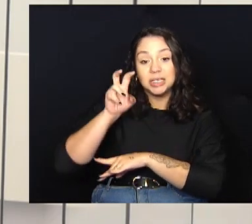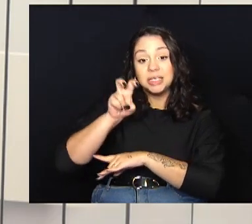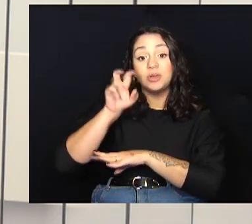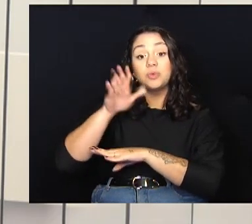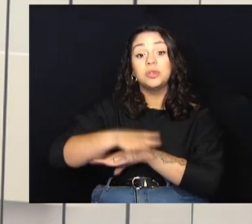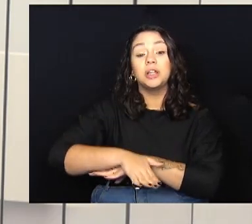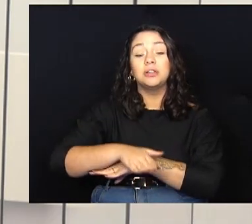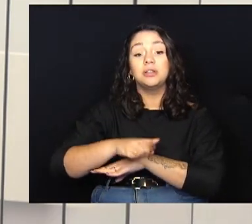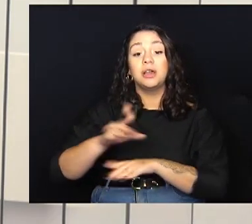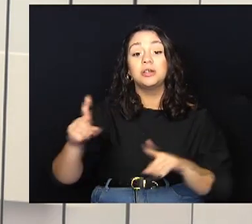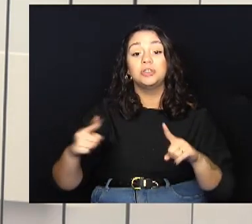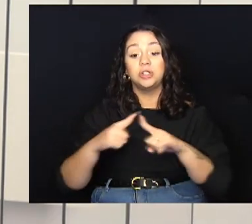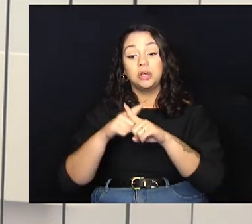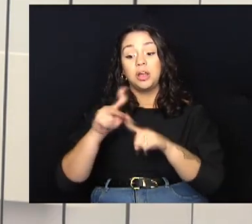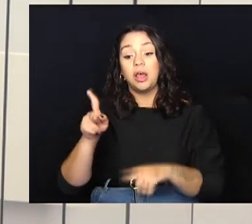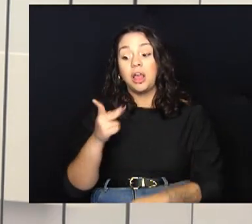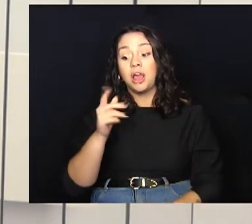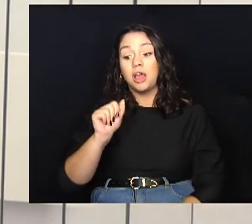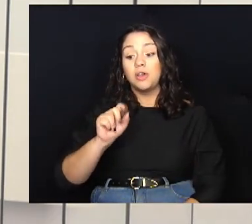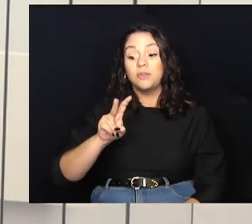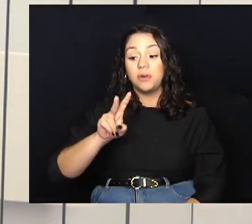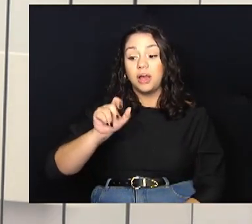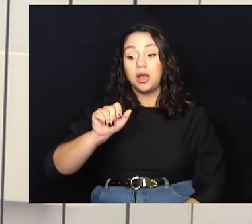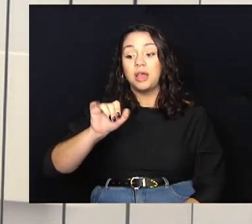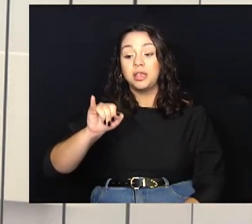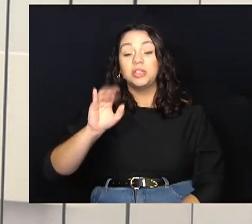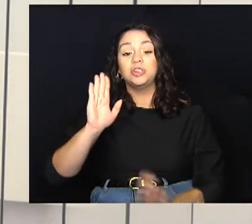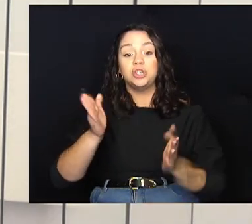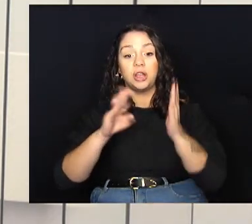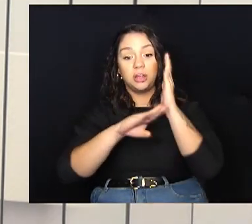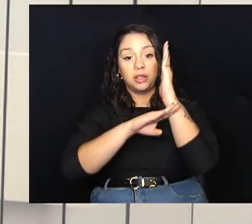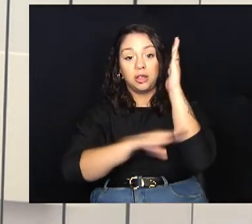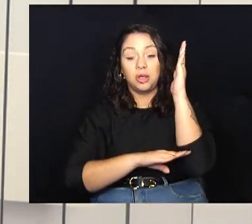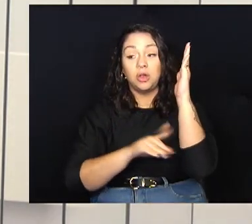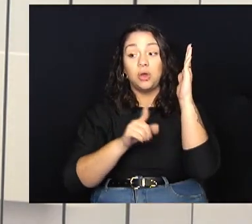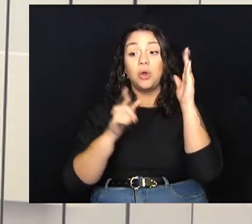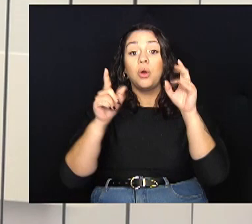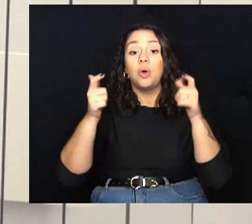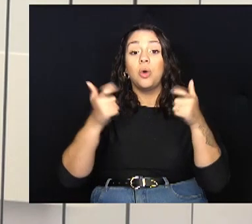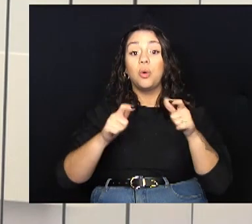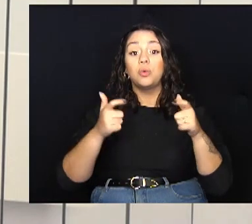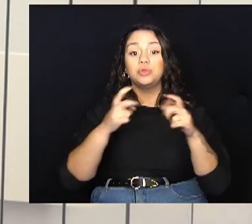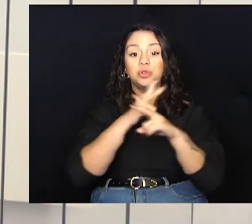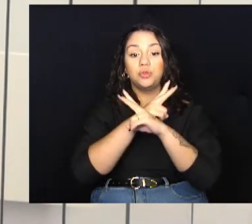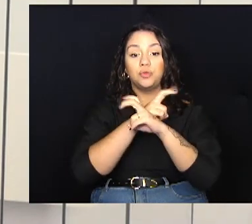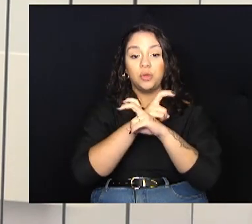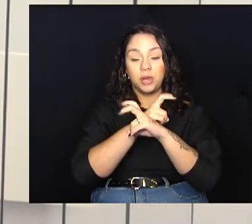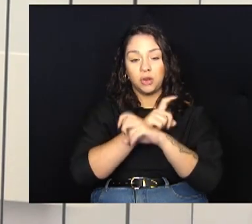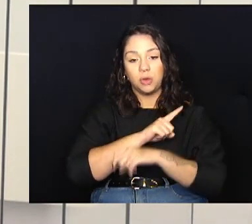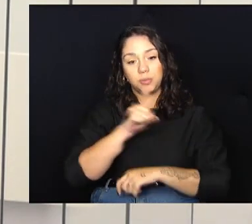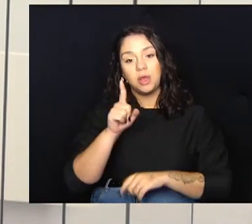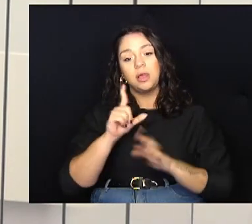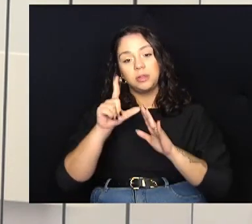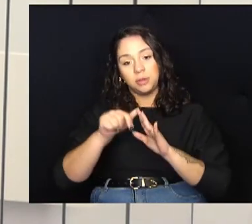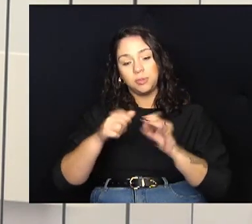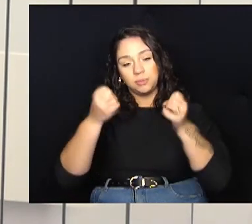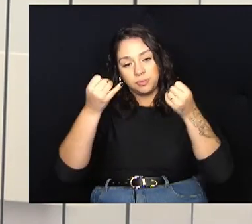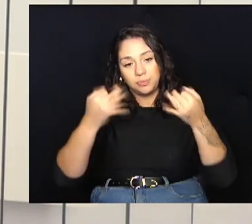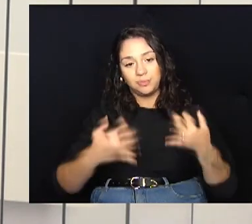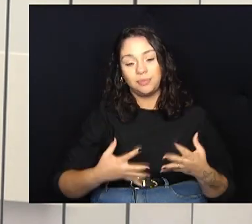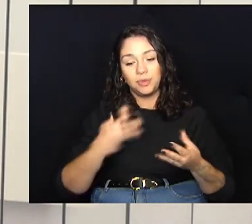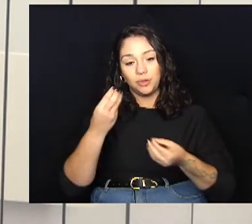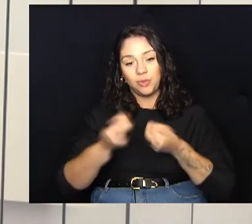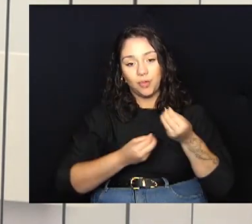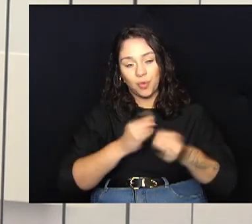contra o Avaí que está na zona de rebaixamento lá em Florianópolis durante a semana a gente vai atualizando a situação